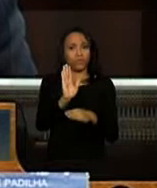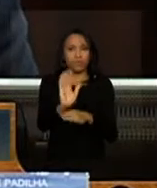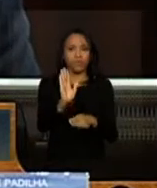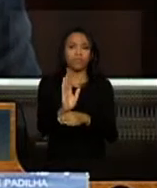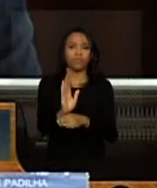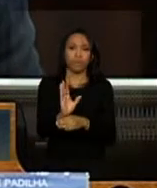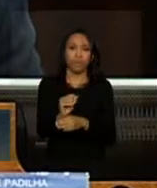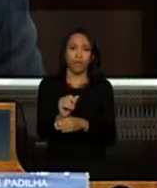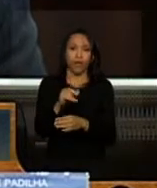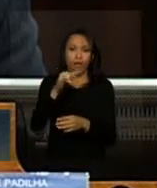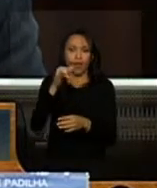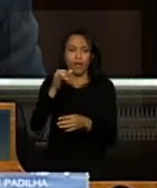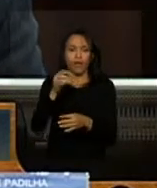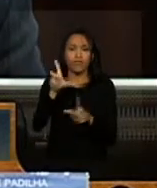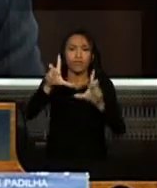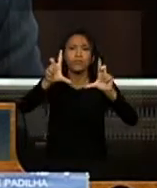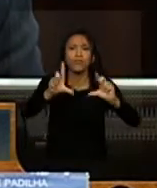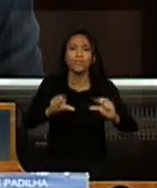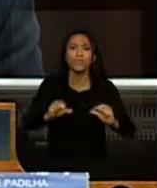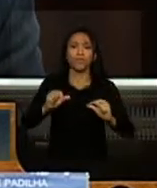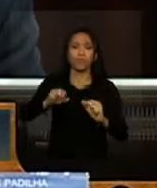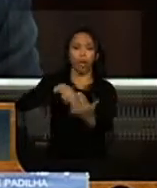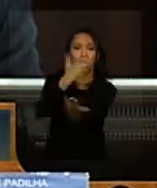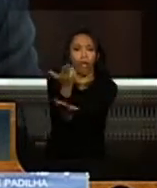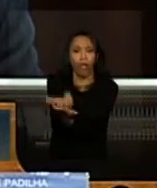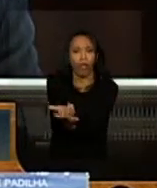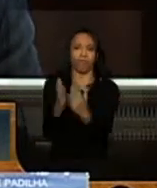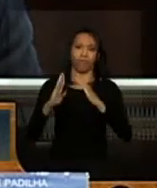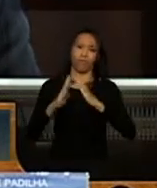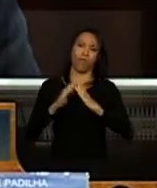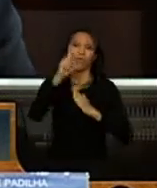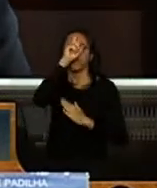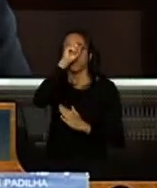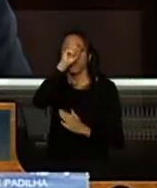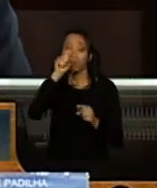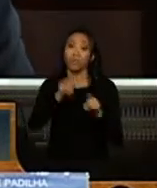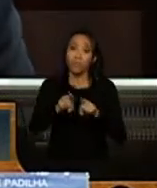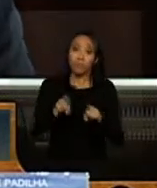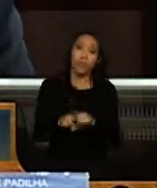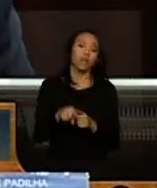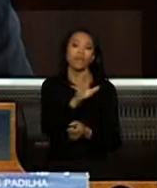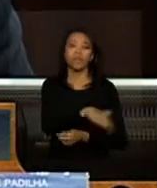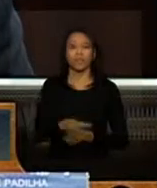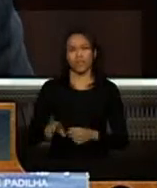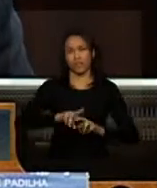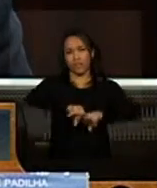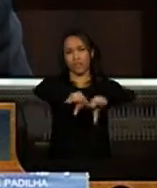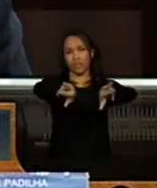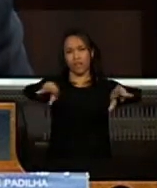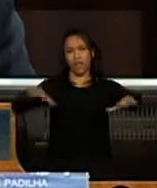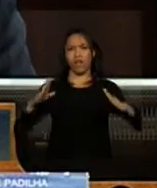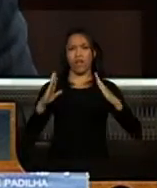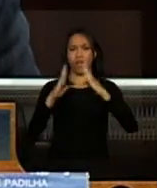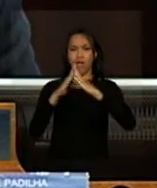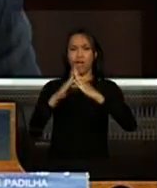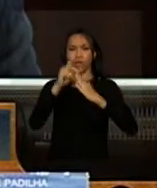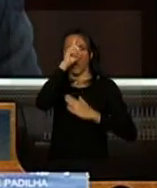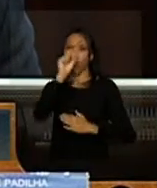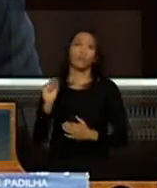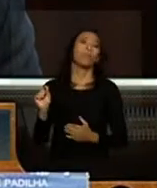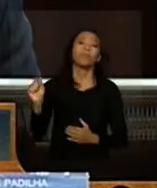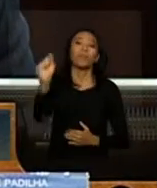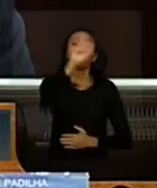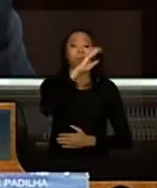internações, inclusive, né, com a redução de internações pediátricas hoje em vários hospitais, que, sobretudo